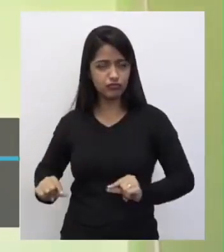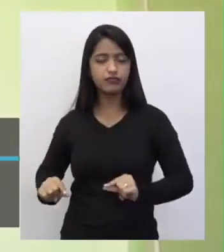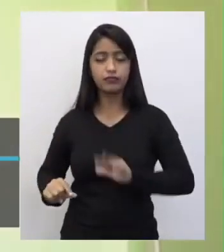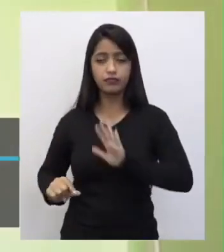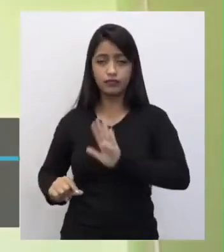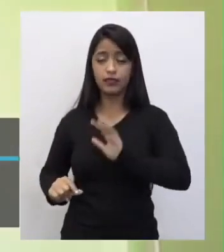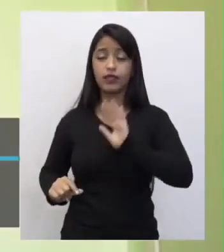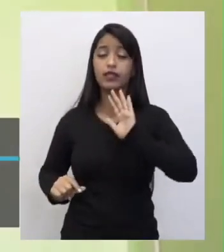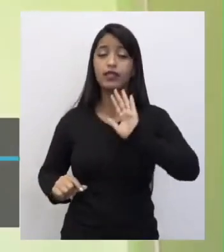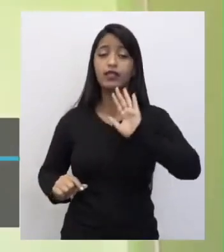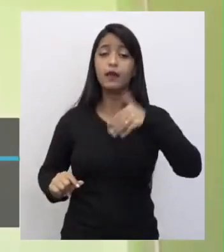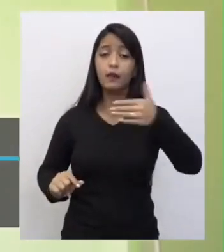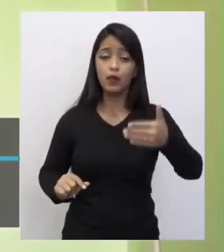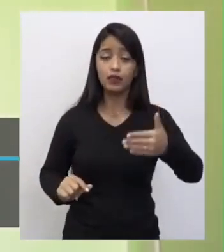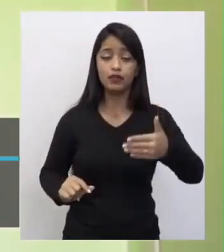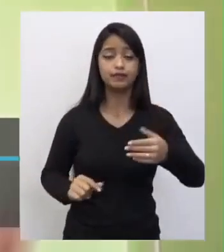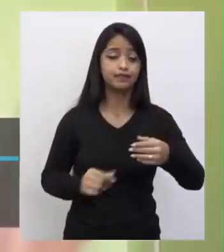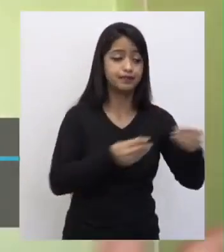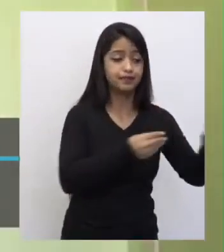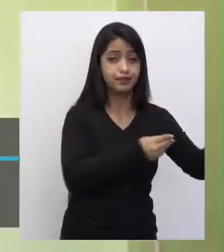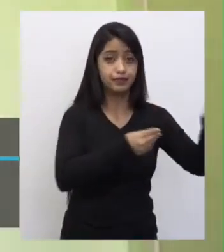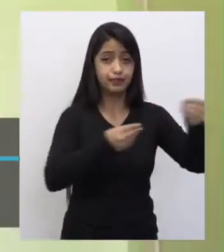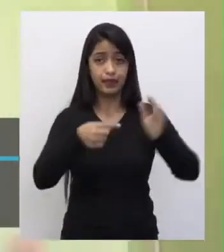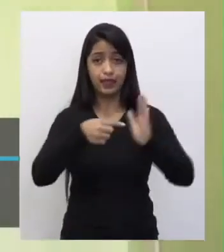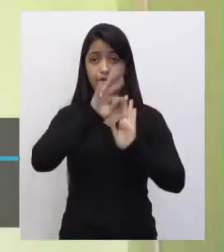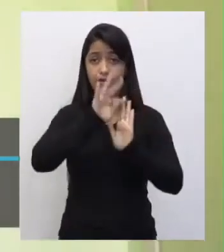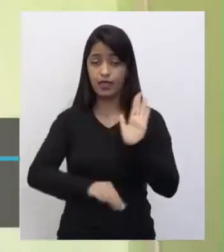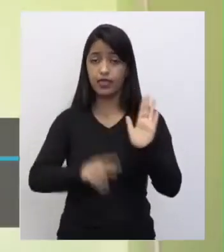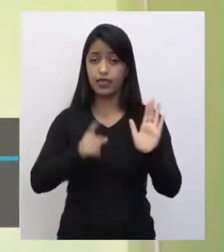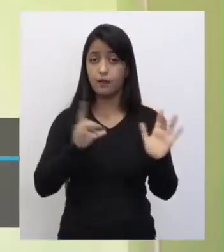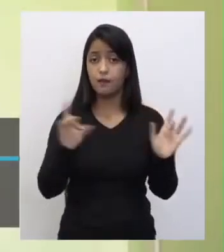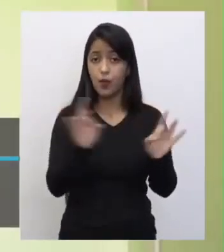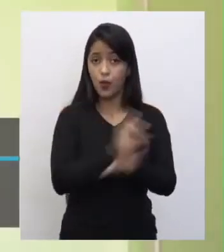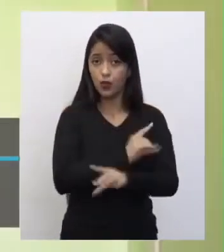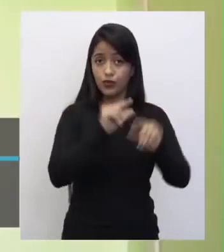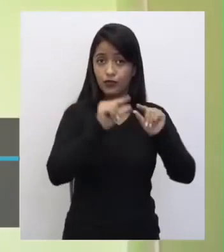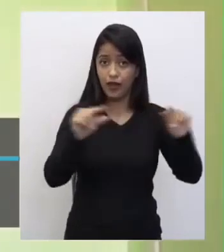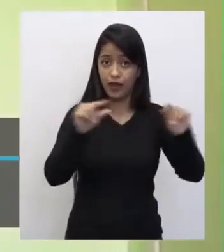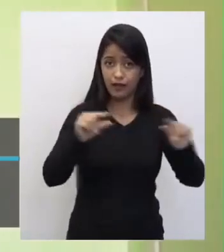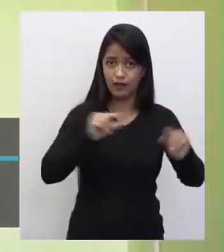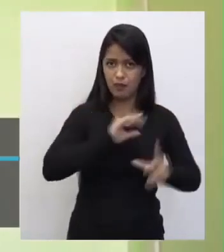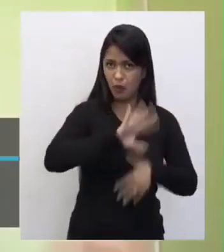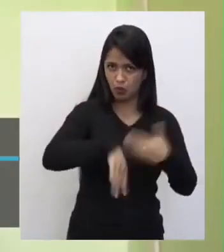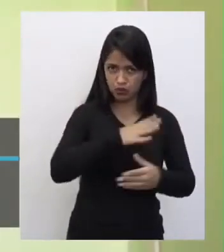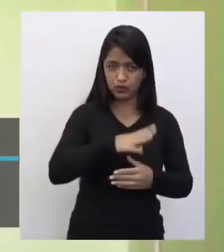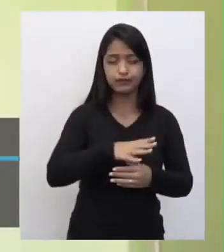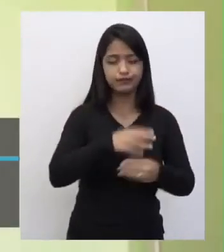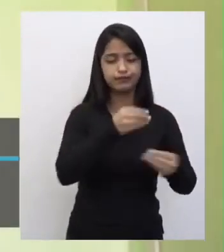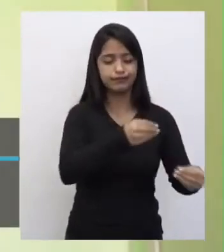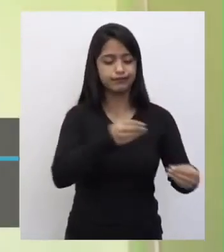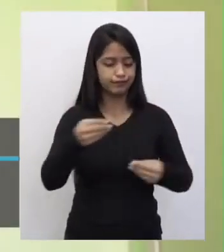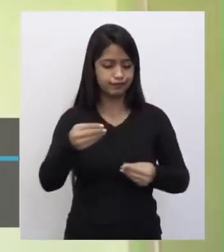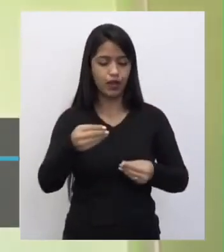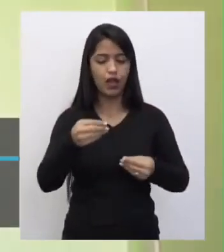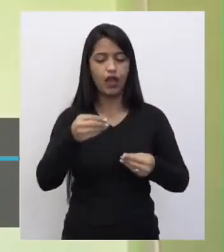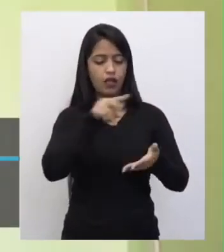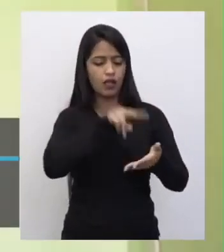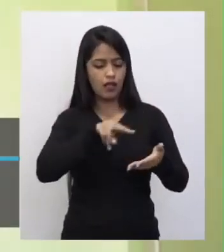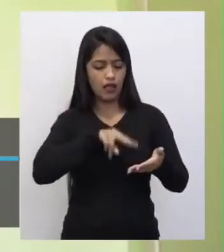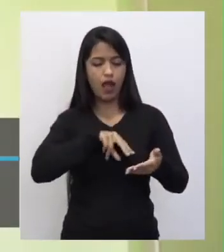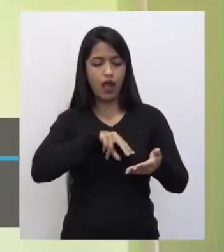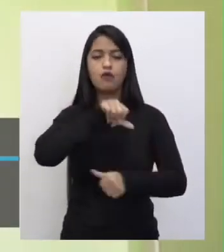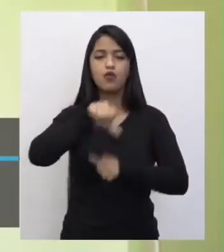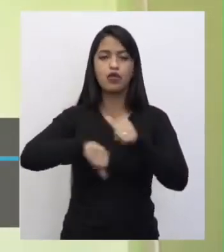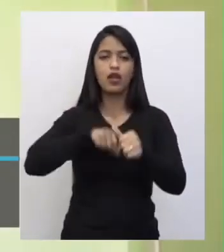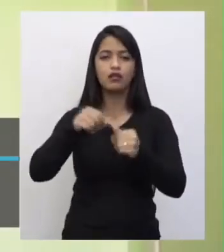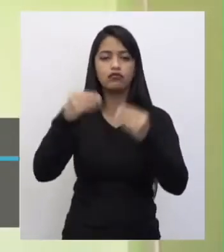nós vamos organizar esse texto, utilizando os marcadores, tá? Tornando esse texto coeso e